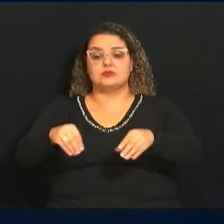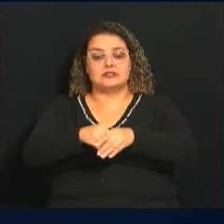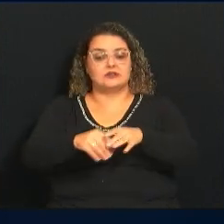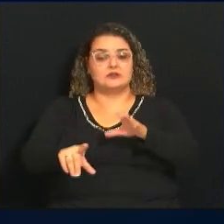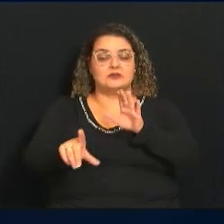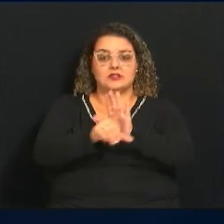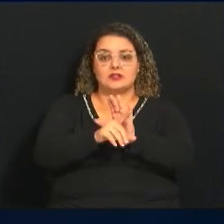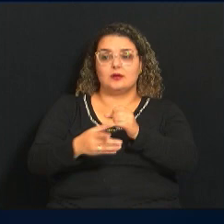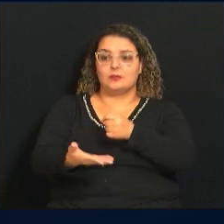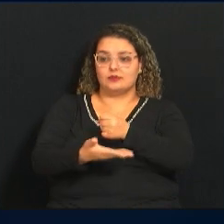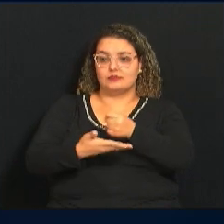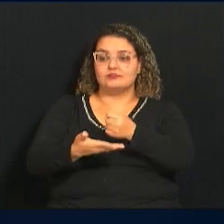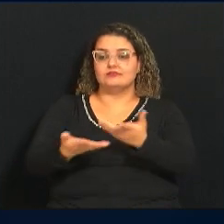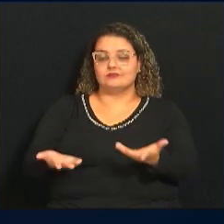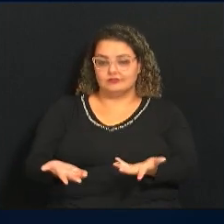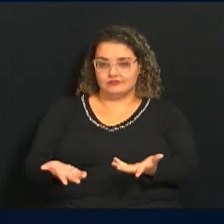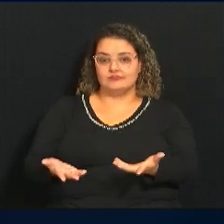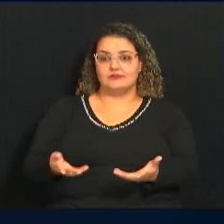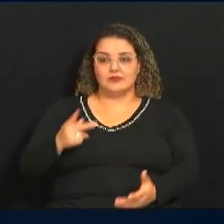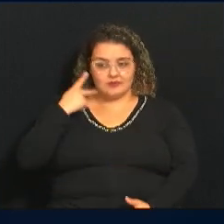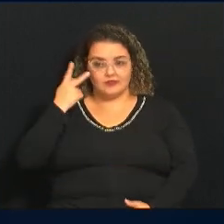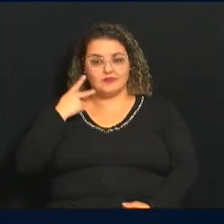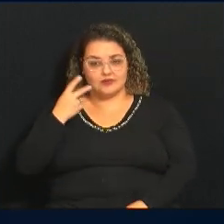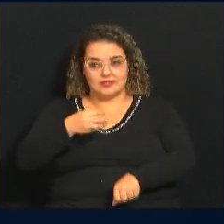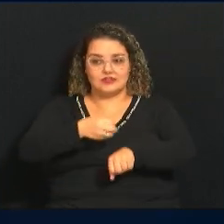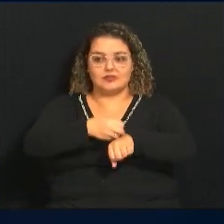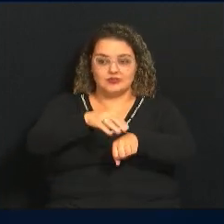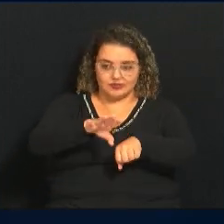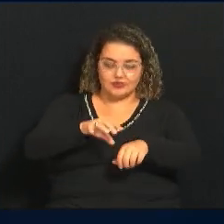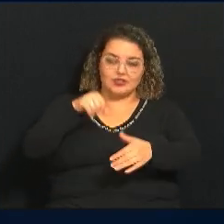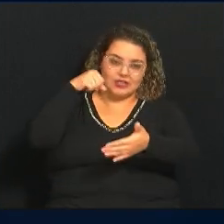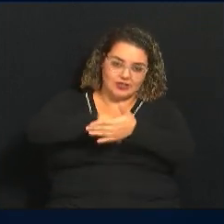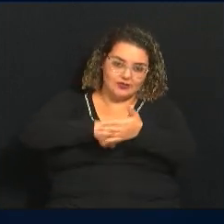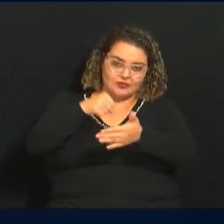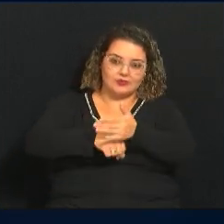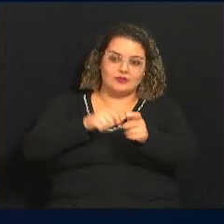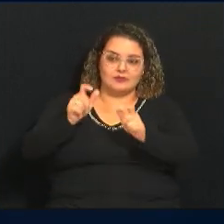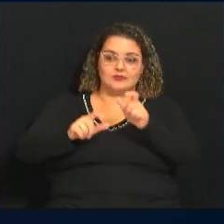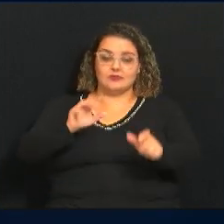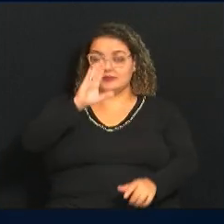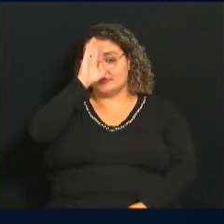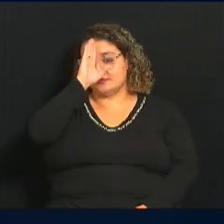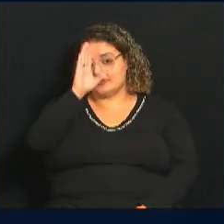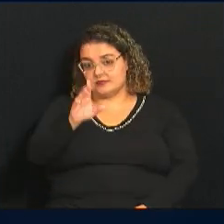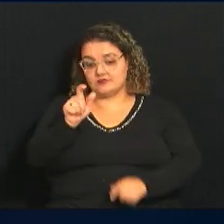aprovado. Dispõe sobre a criação de canal de atendimento telefônico em todas as empresas prestadoras de